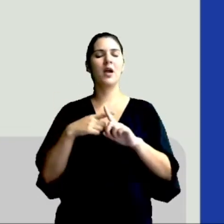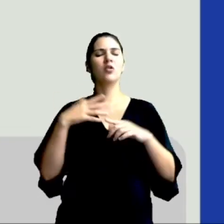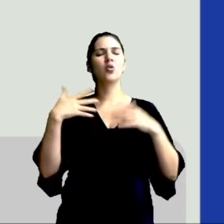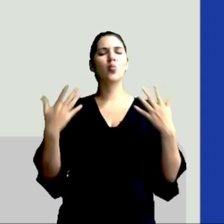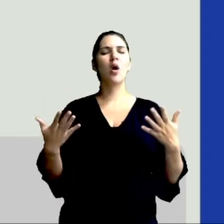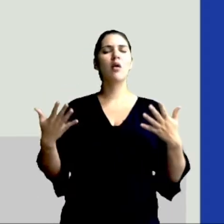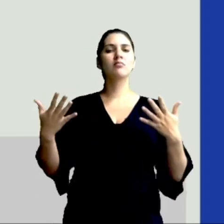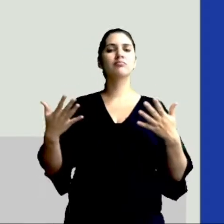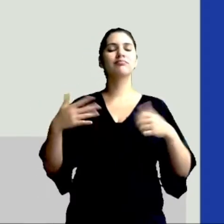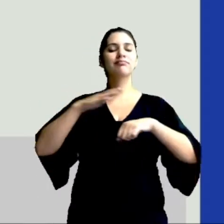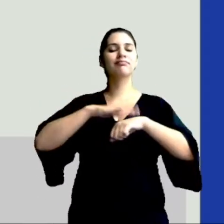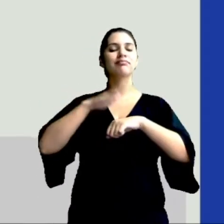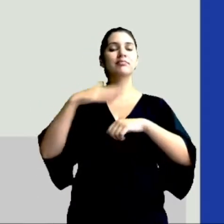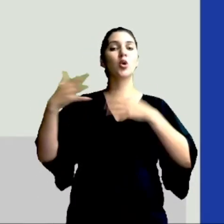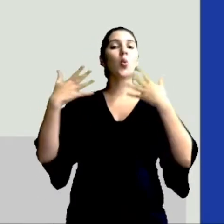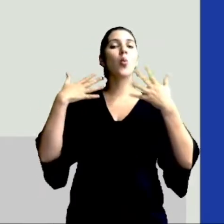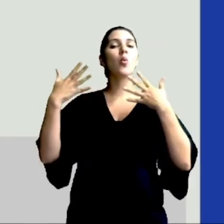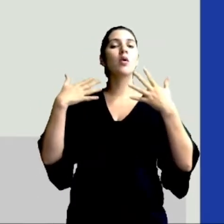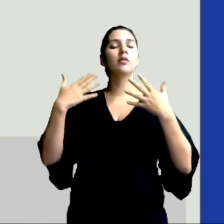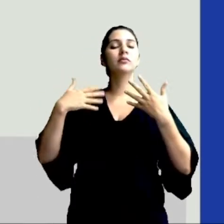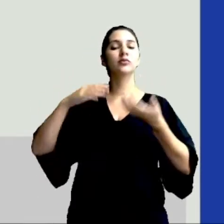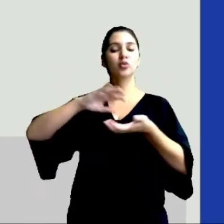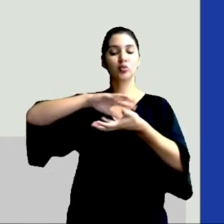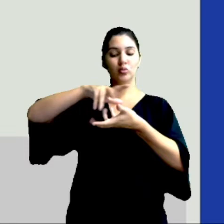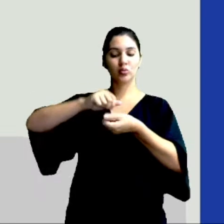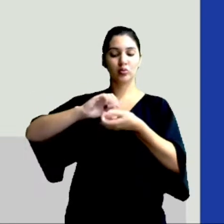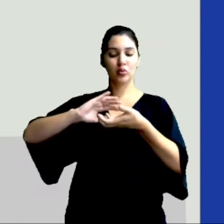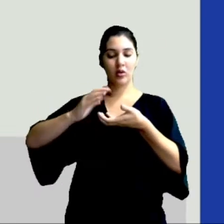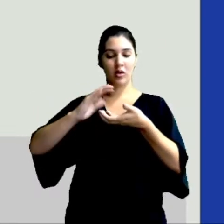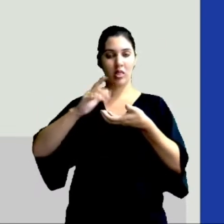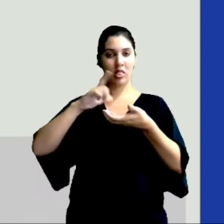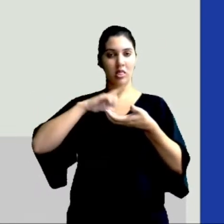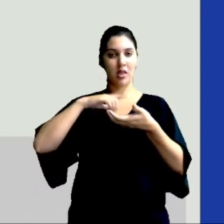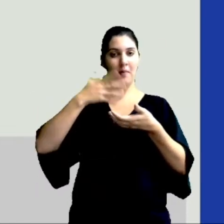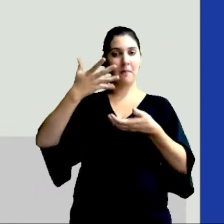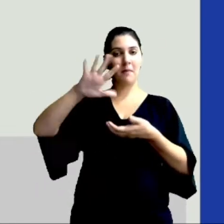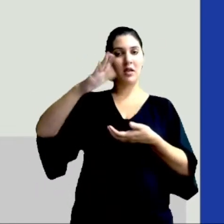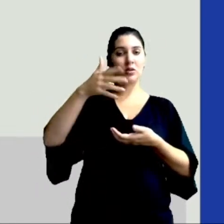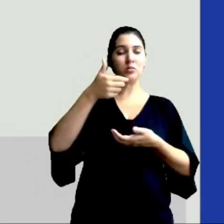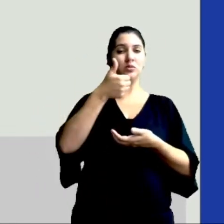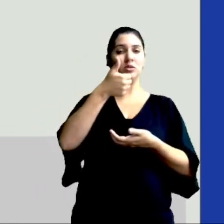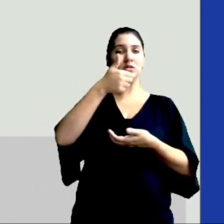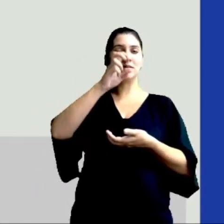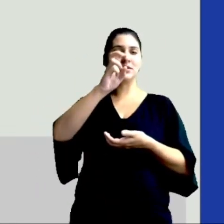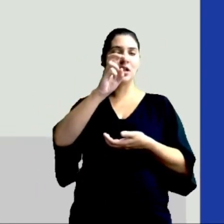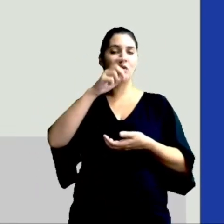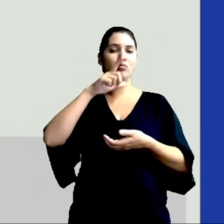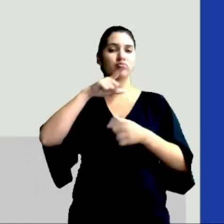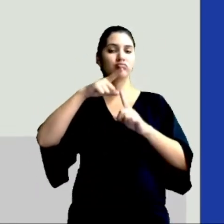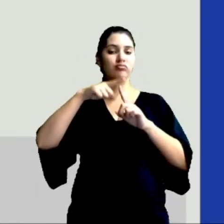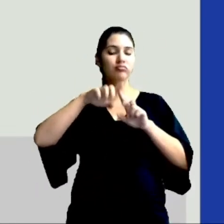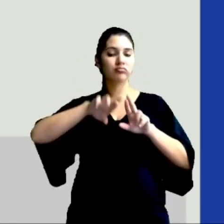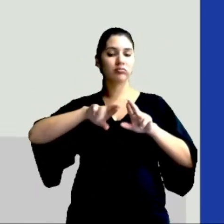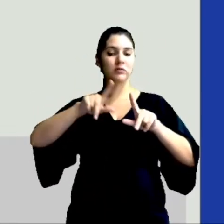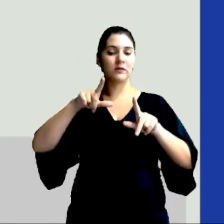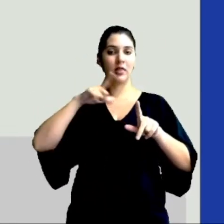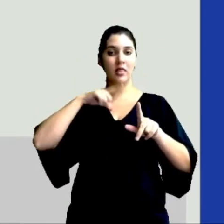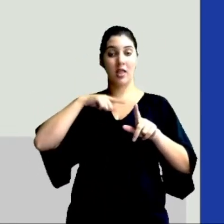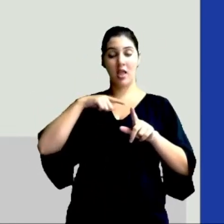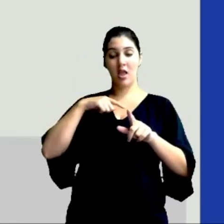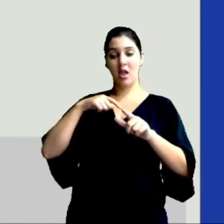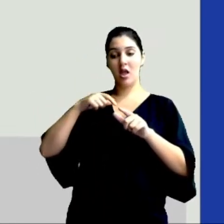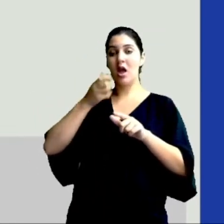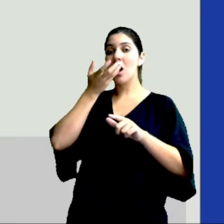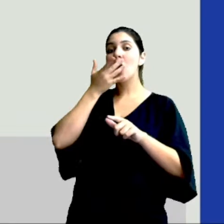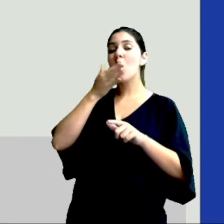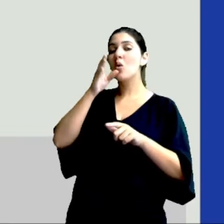clima no Oriente Médio? O Oriente Médio, ele tem aí cerca de 5 climas diferentes. Essa região